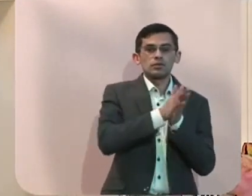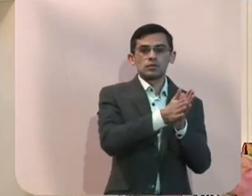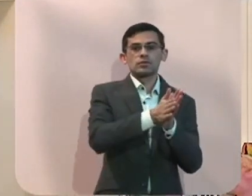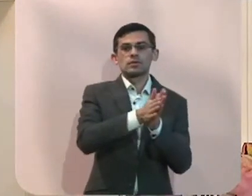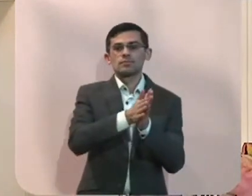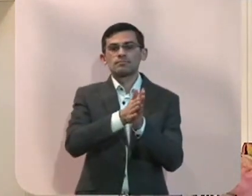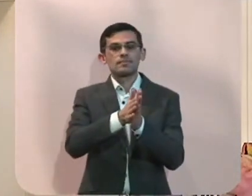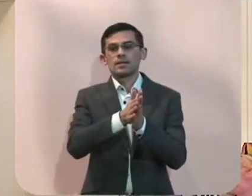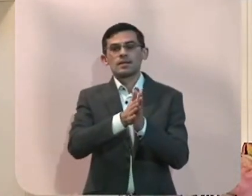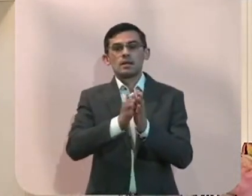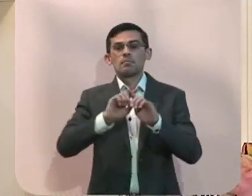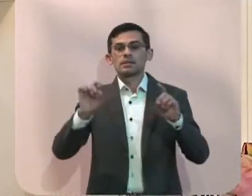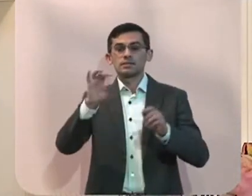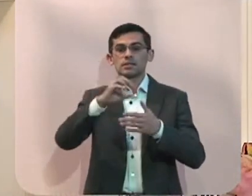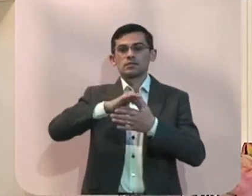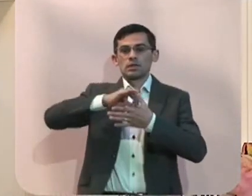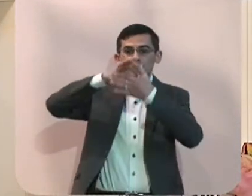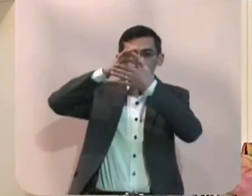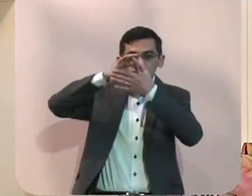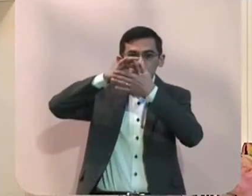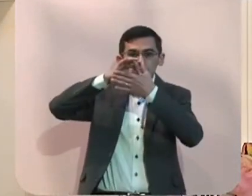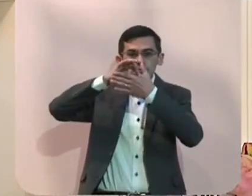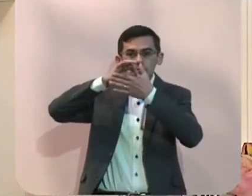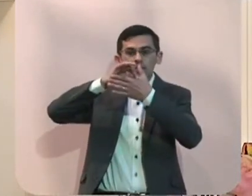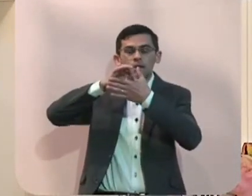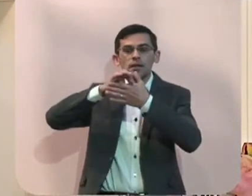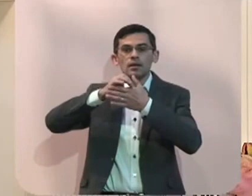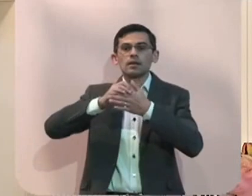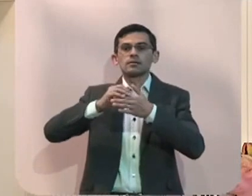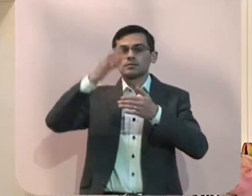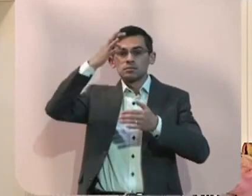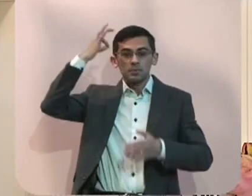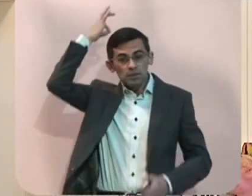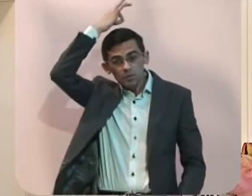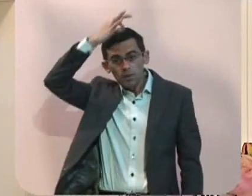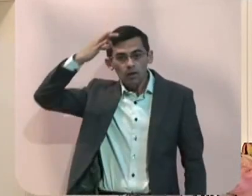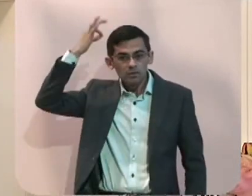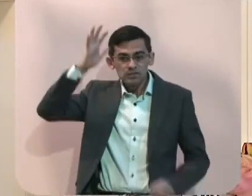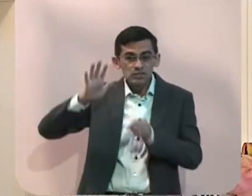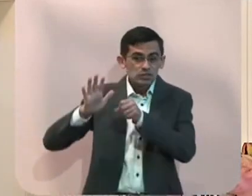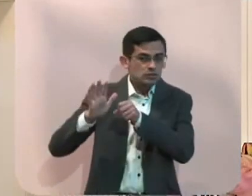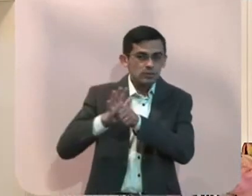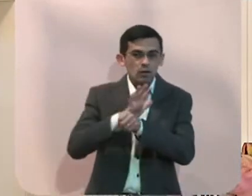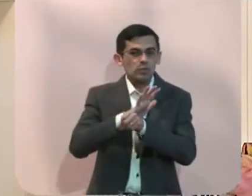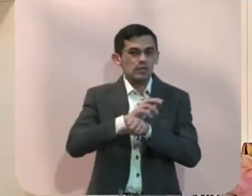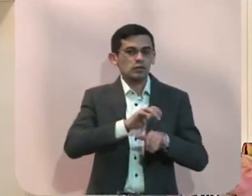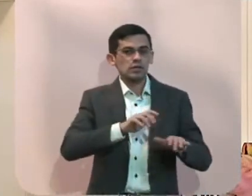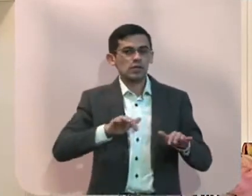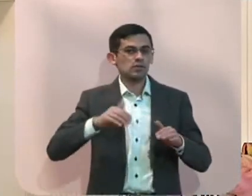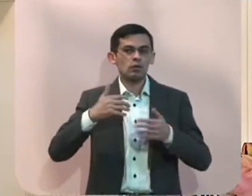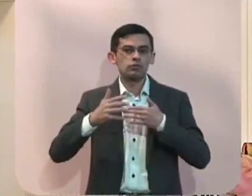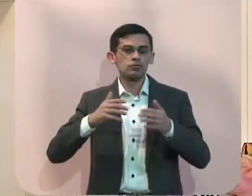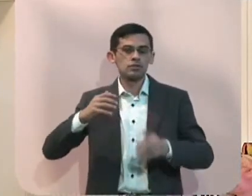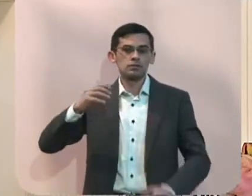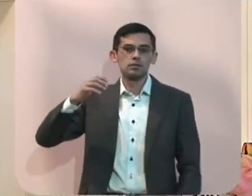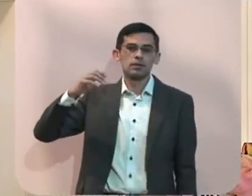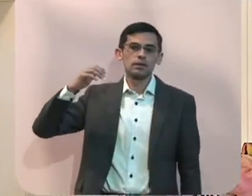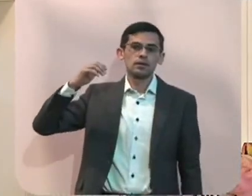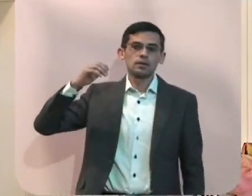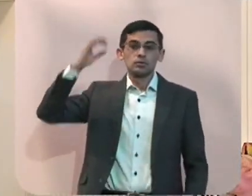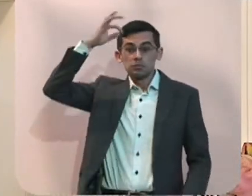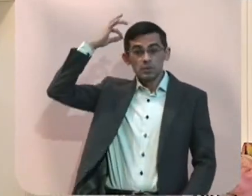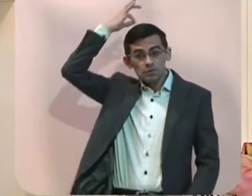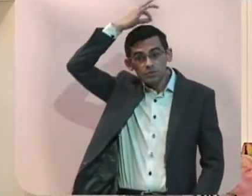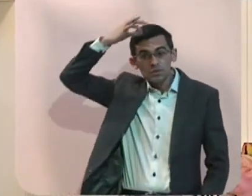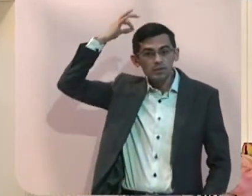Mas se a nossa liderança é uma semeadura espiritual, revestida de poder, pela atuação do Espírito